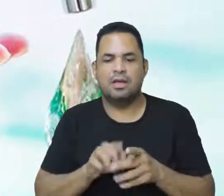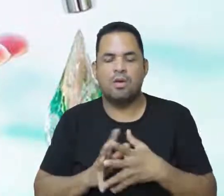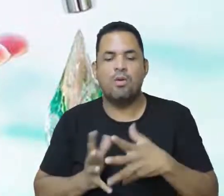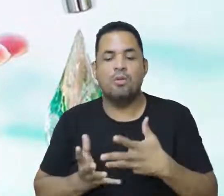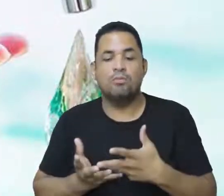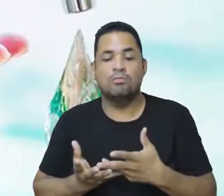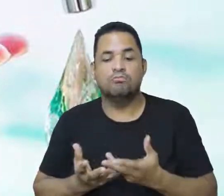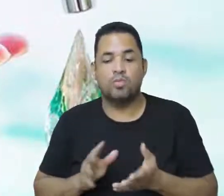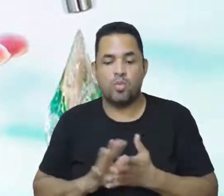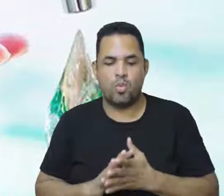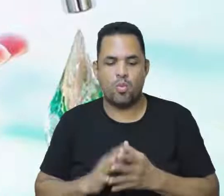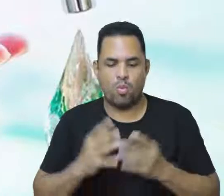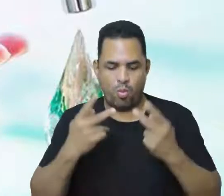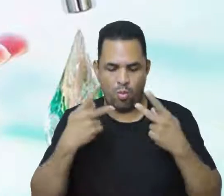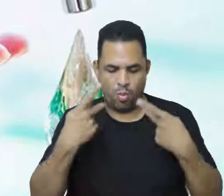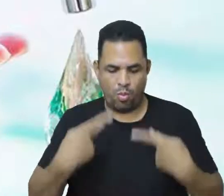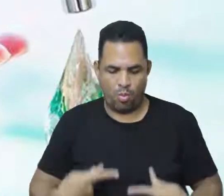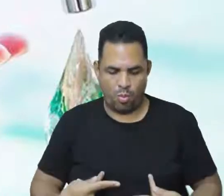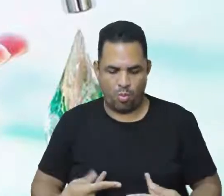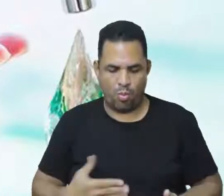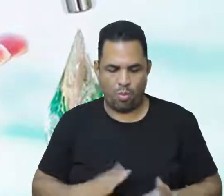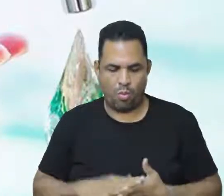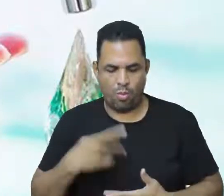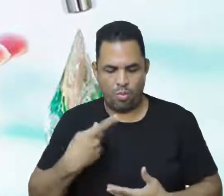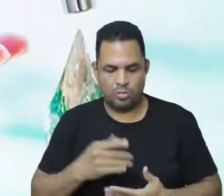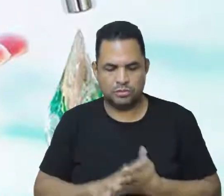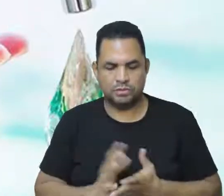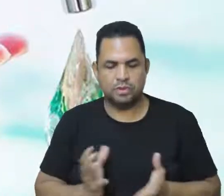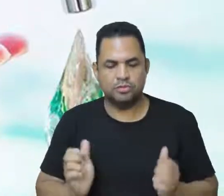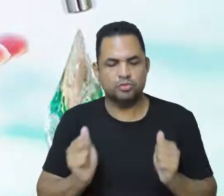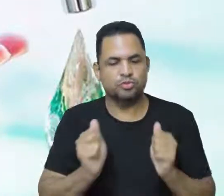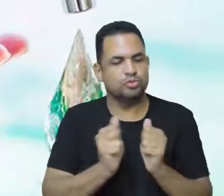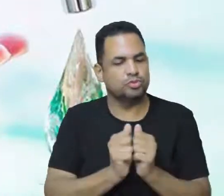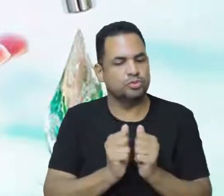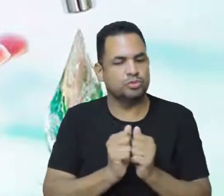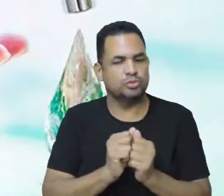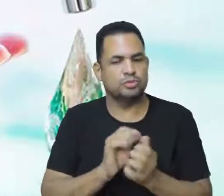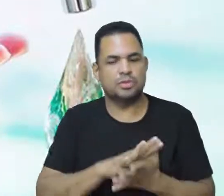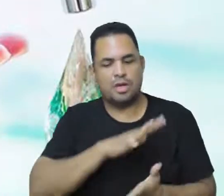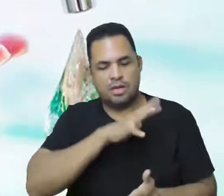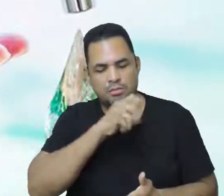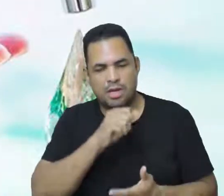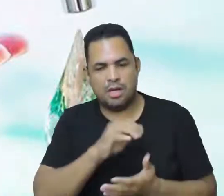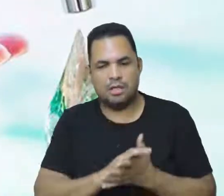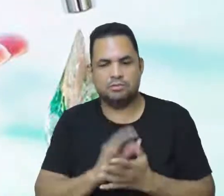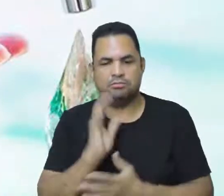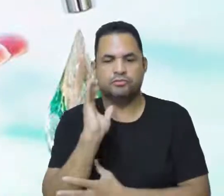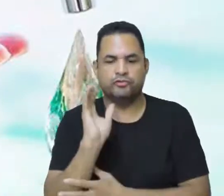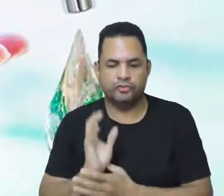faz parte. Os animais, os vegetais e nós, a espécie humana.